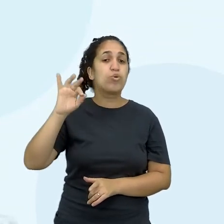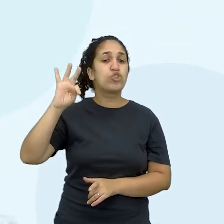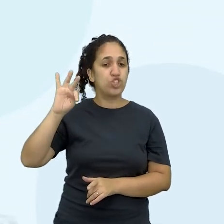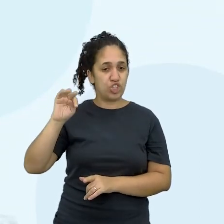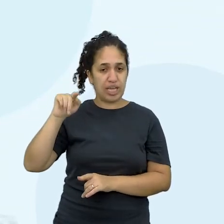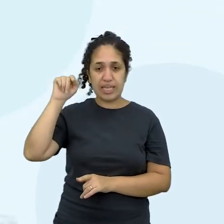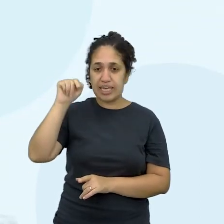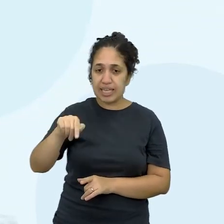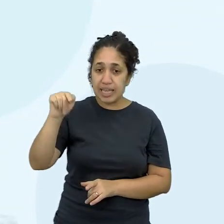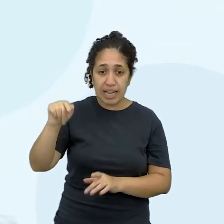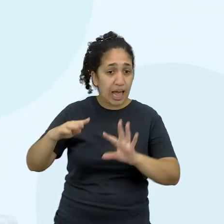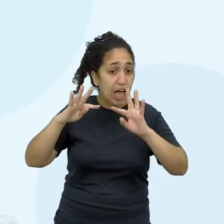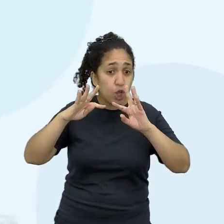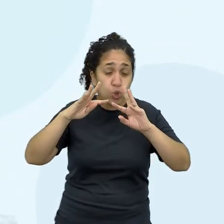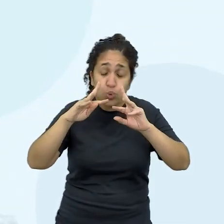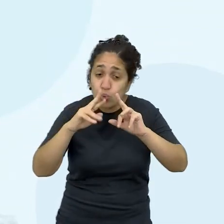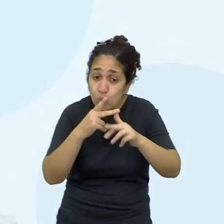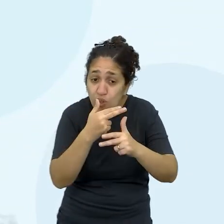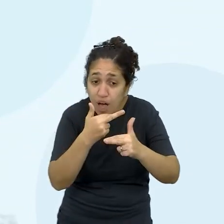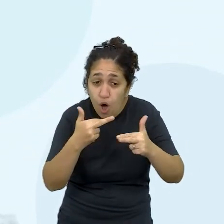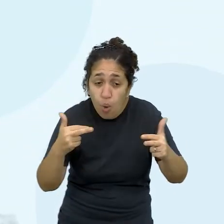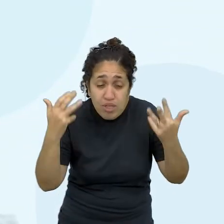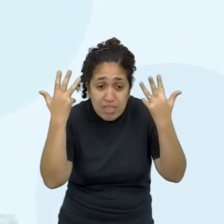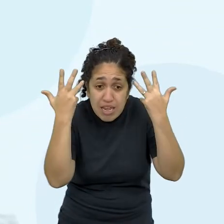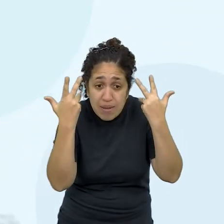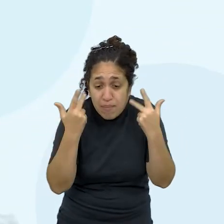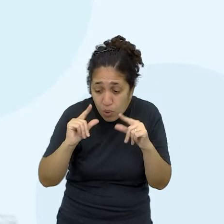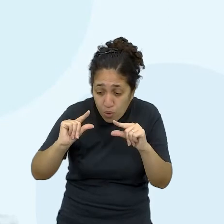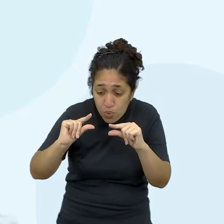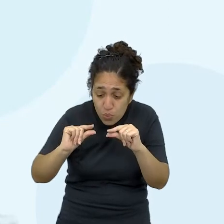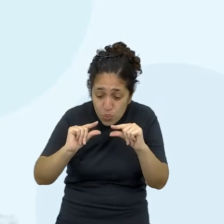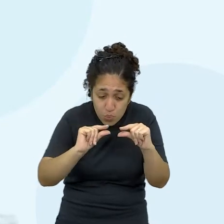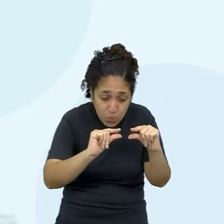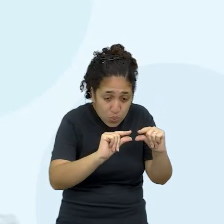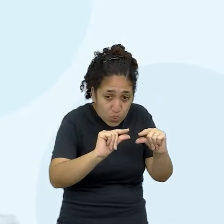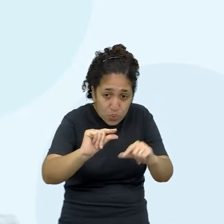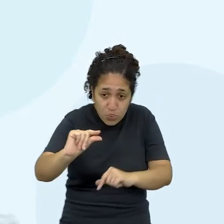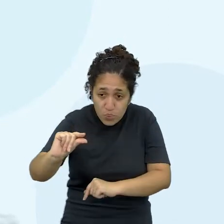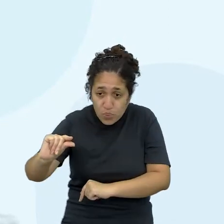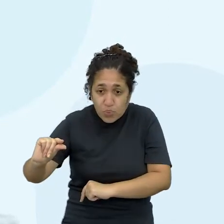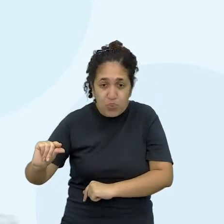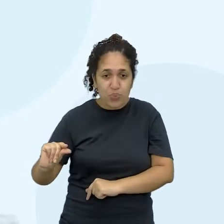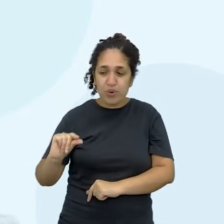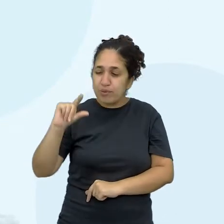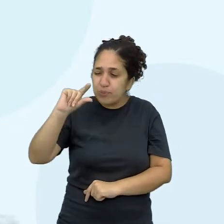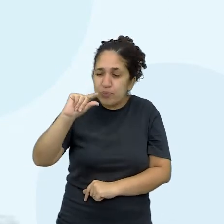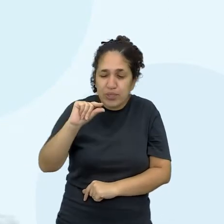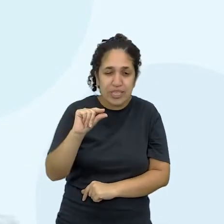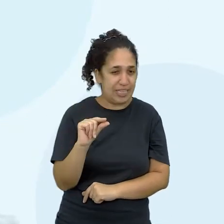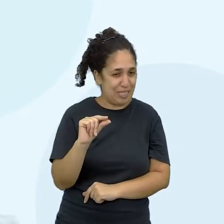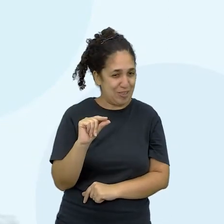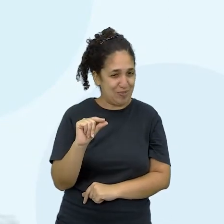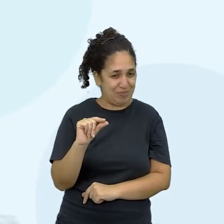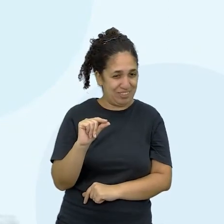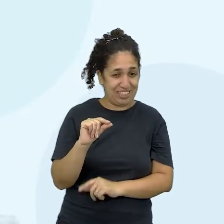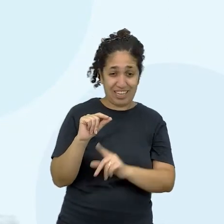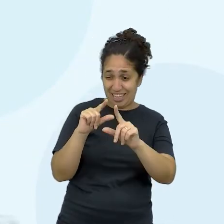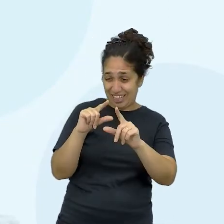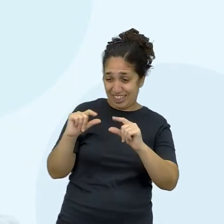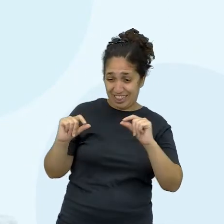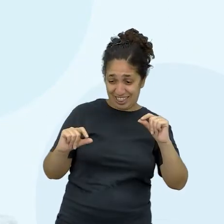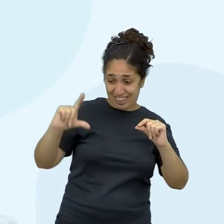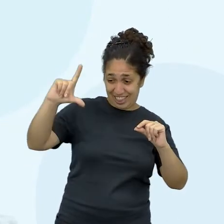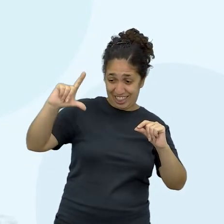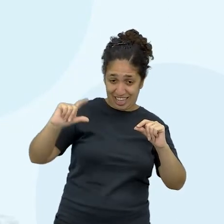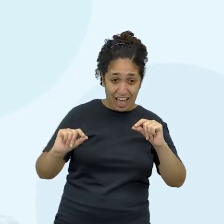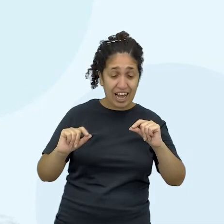coisas, todos os animais ali e tal, é tudo em miniatura, tudo pequenininha, tudo. E diz que nessa escala aí é